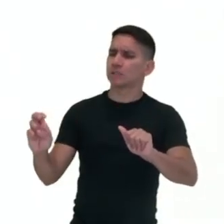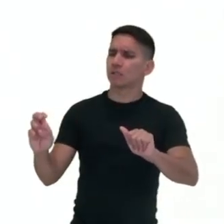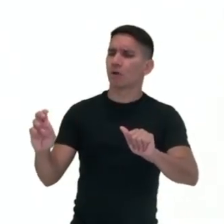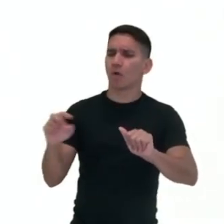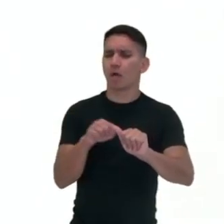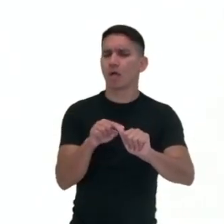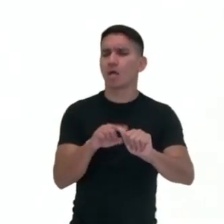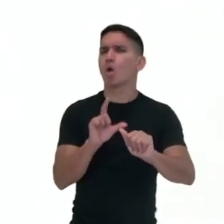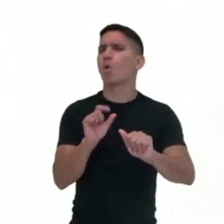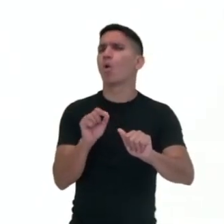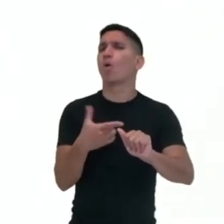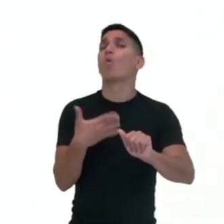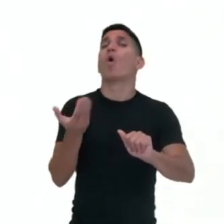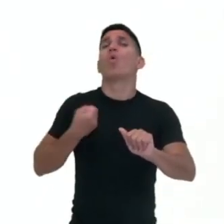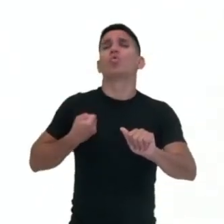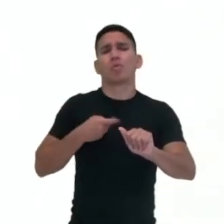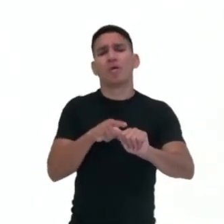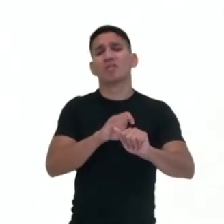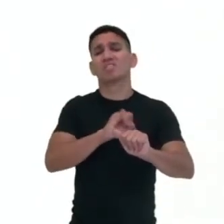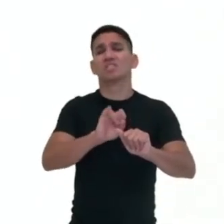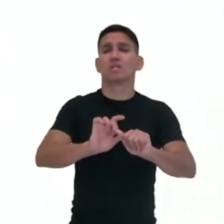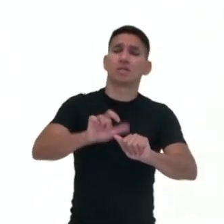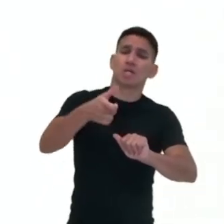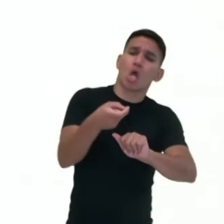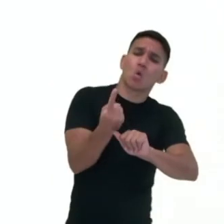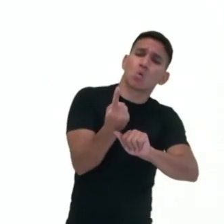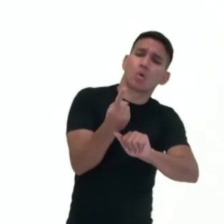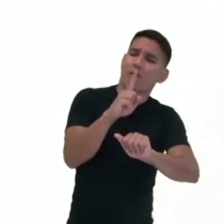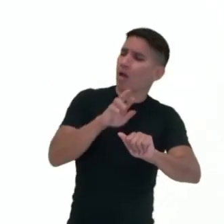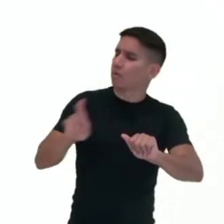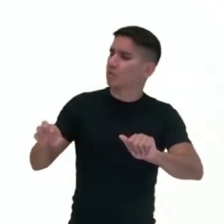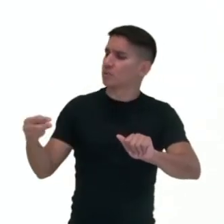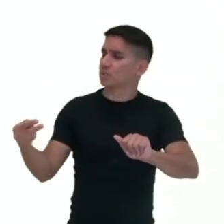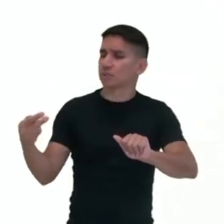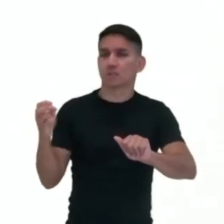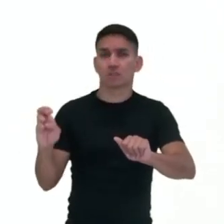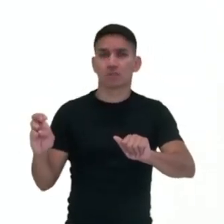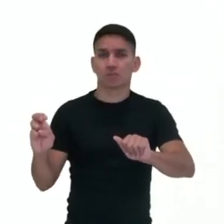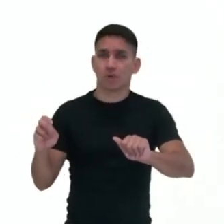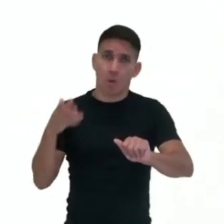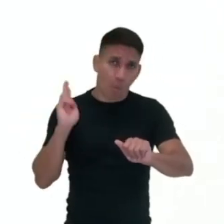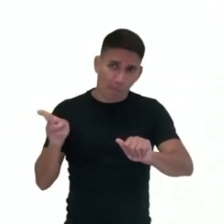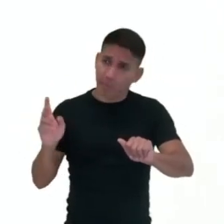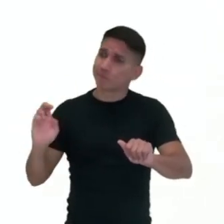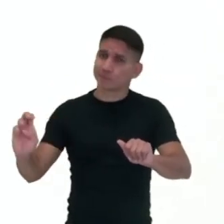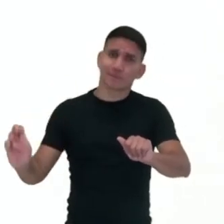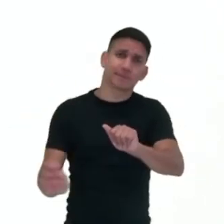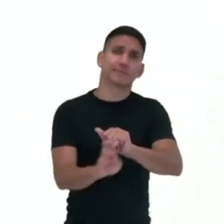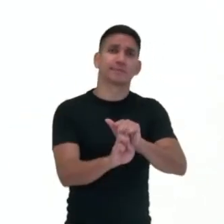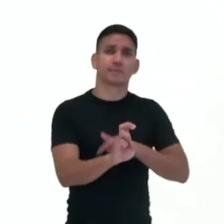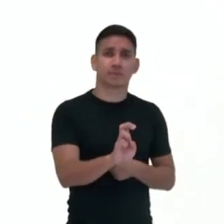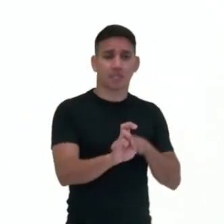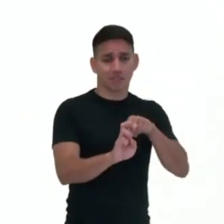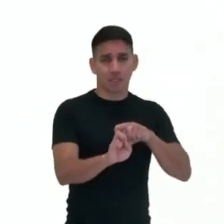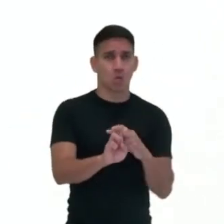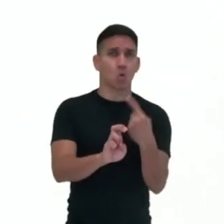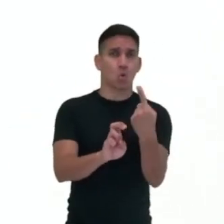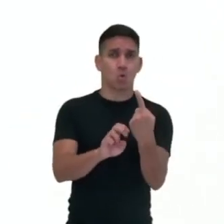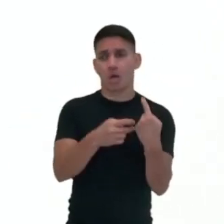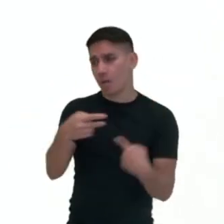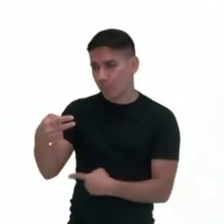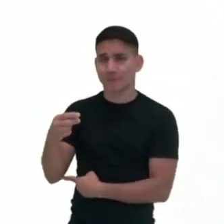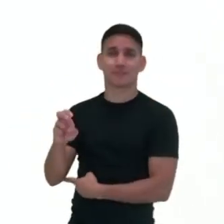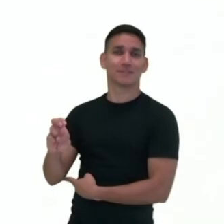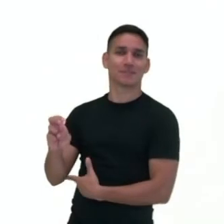A, pessoal? Qual número que se eu elevar o expoente 1 vai resultar em 5? O próprio 5, né? 5 elevado na 1 é igual